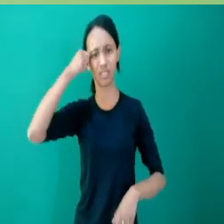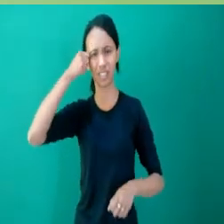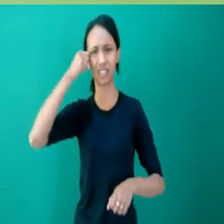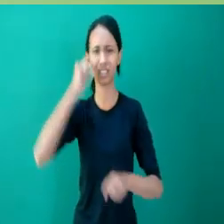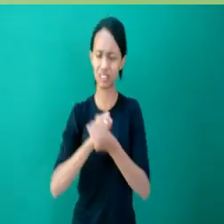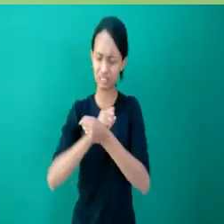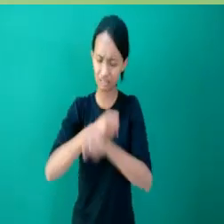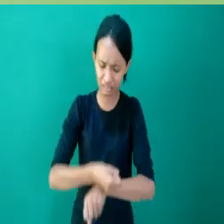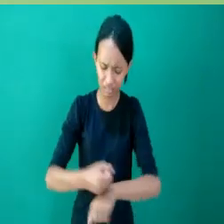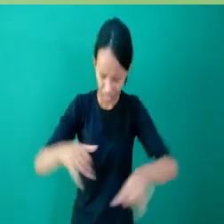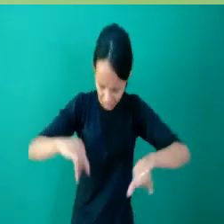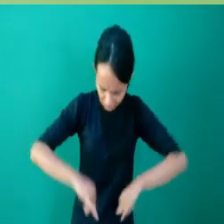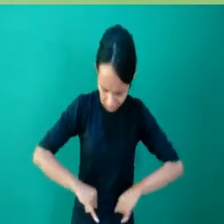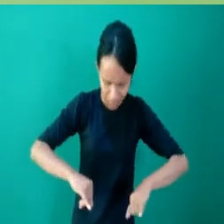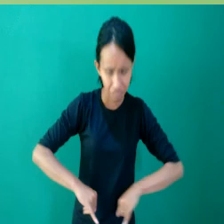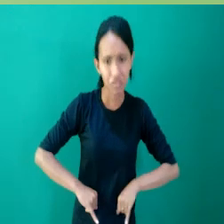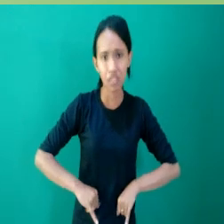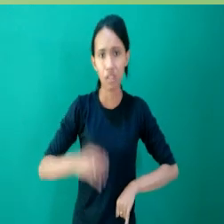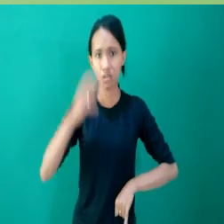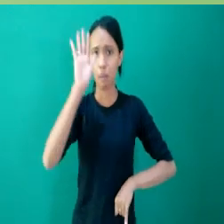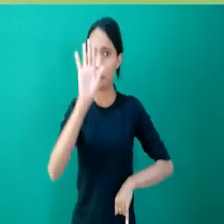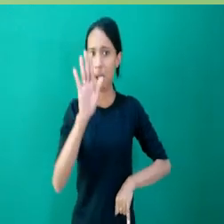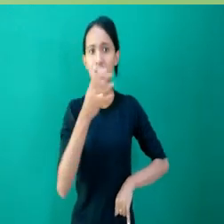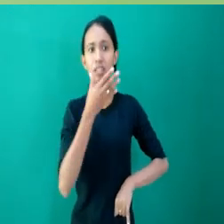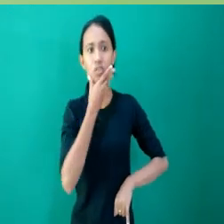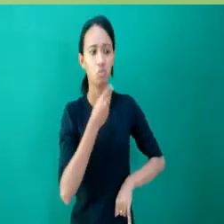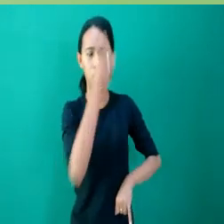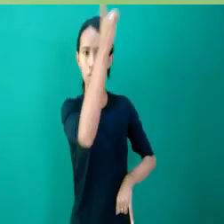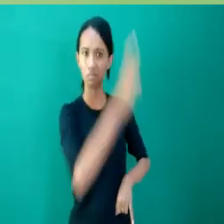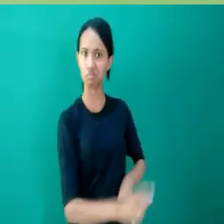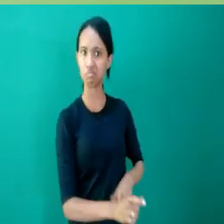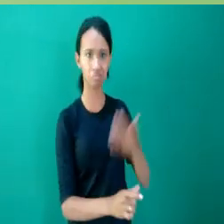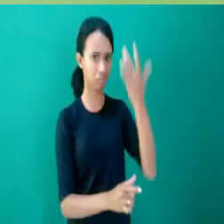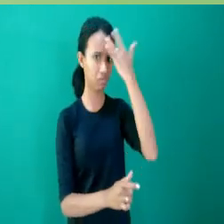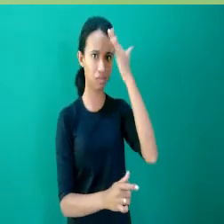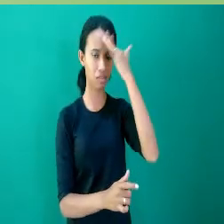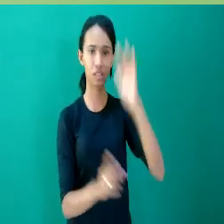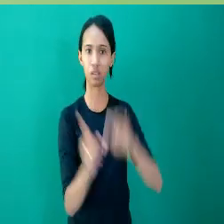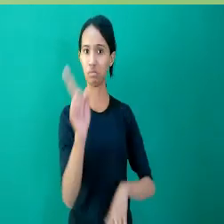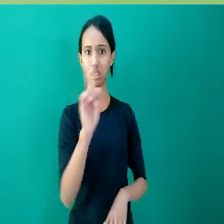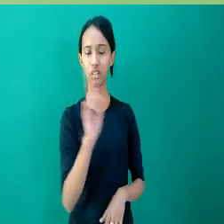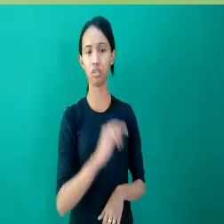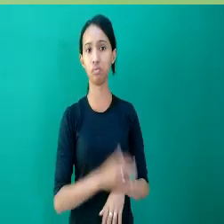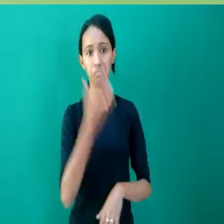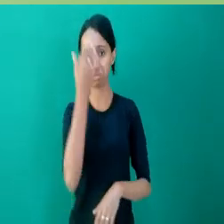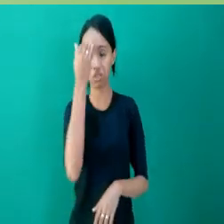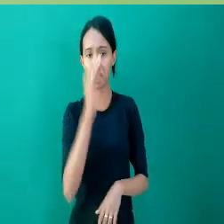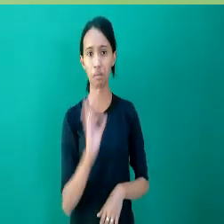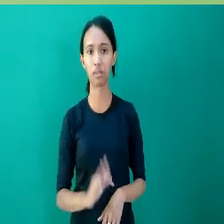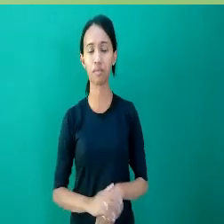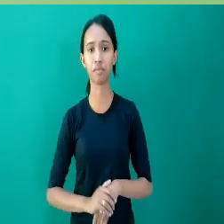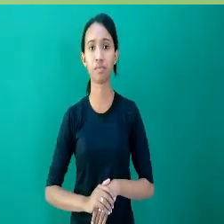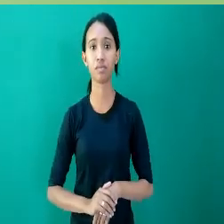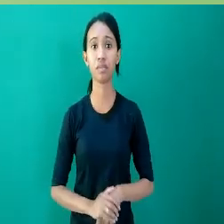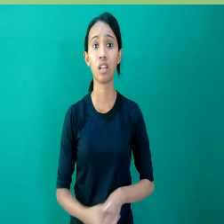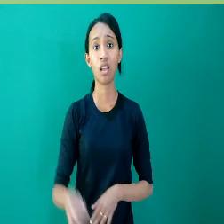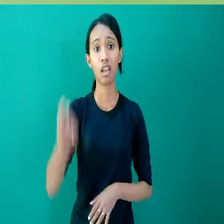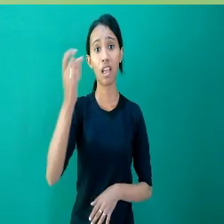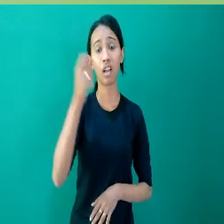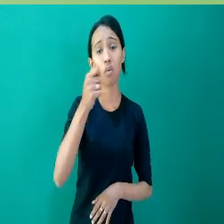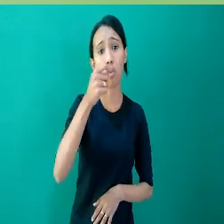É lamentável o desconhecimento, a ignorância, né? E eu costumo dizer, e